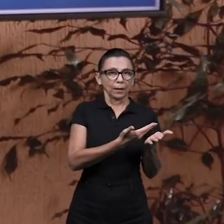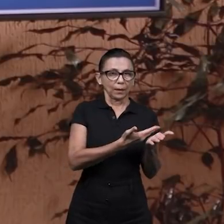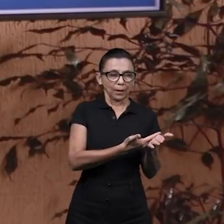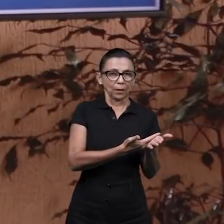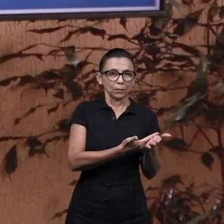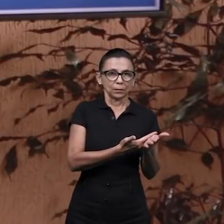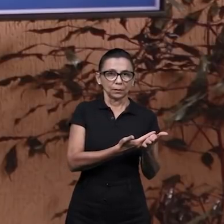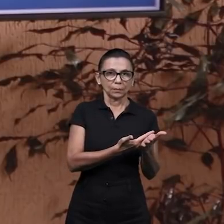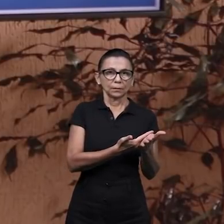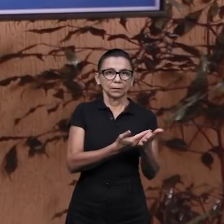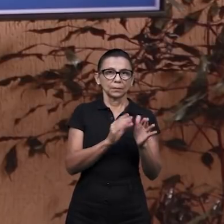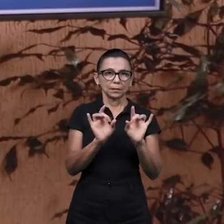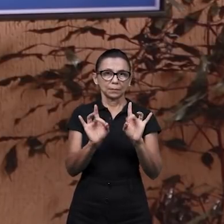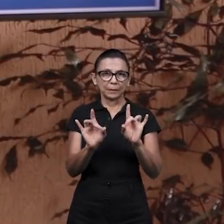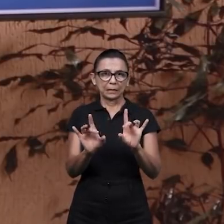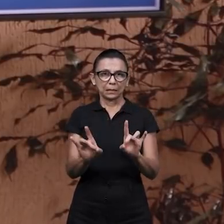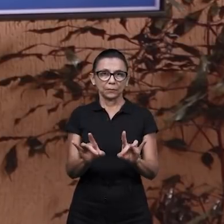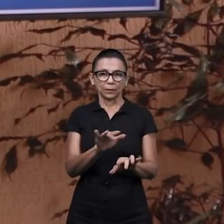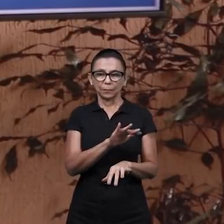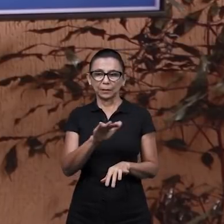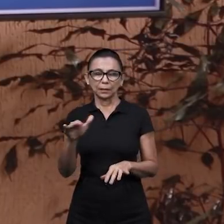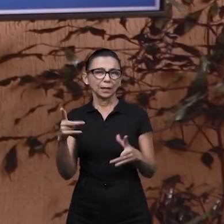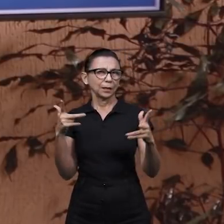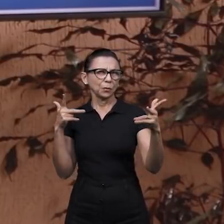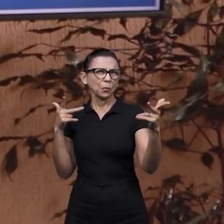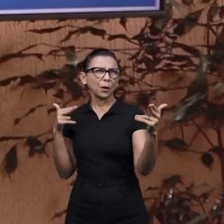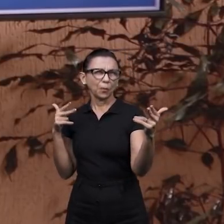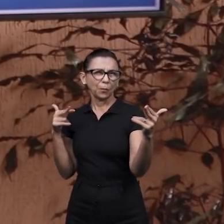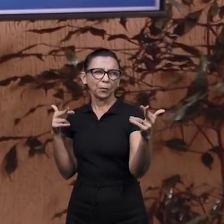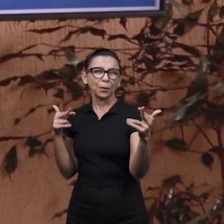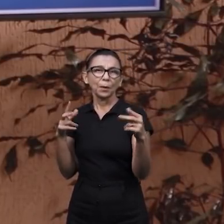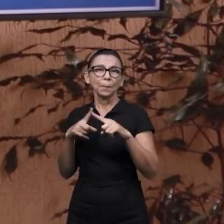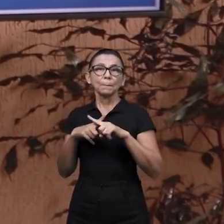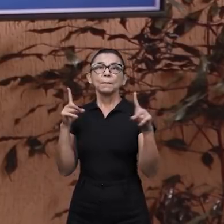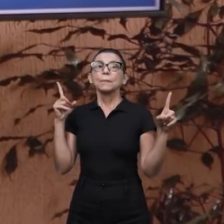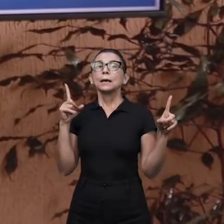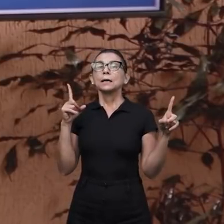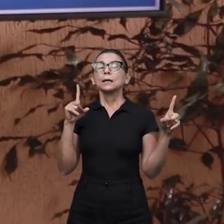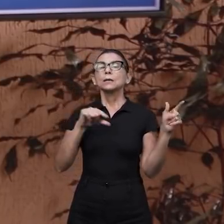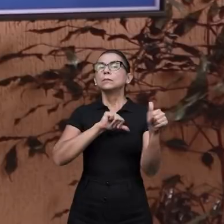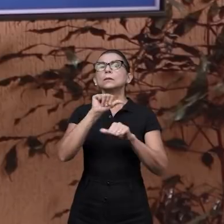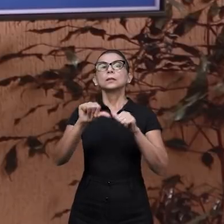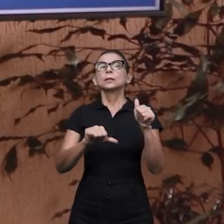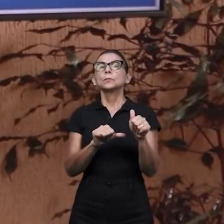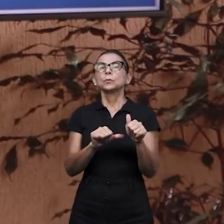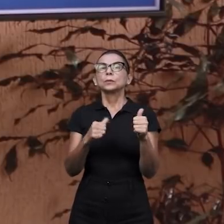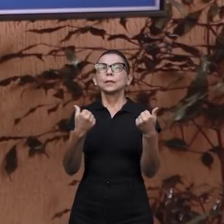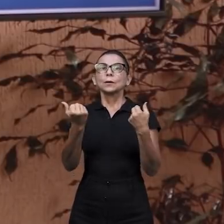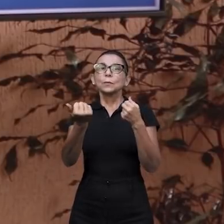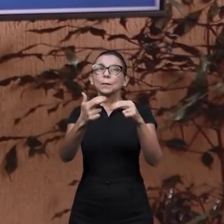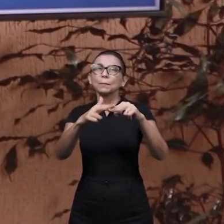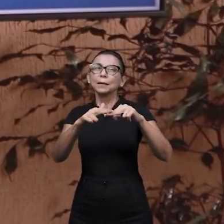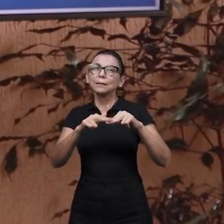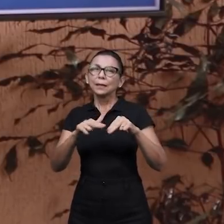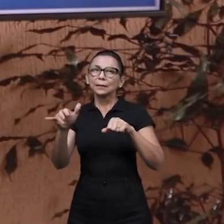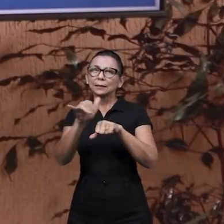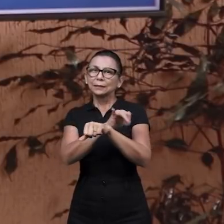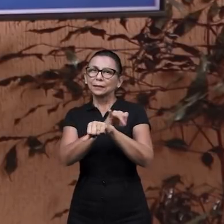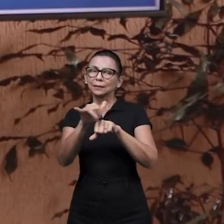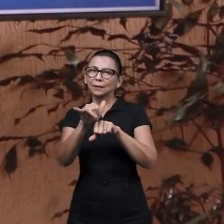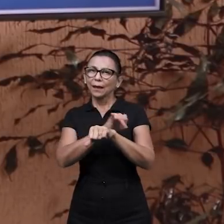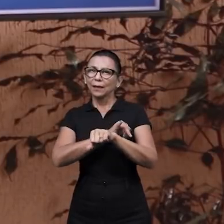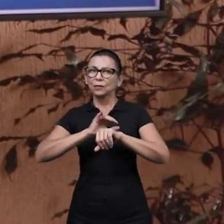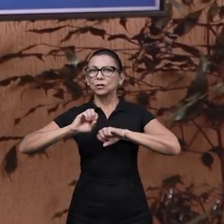é exatamente a mesma aula. O que muda é a forma de se dar a aula. Então, nós já fazemos